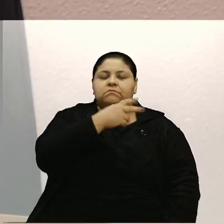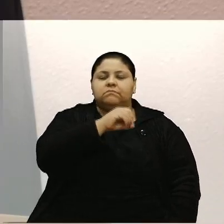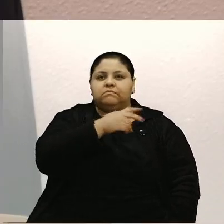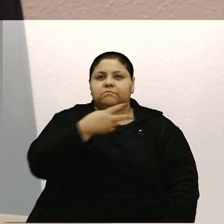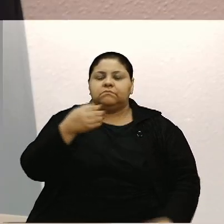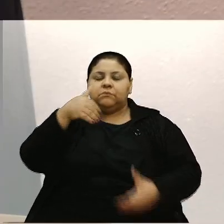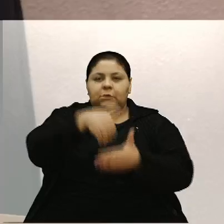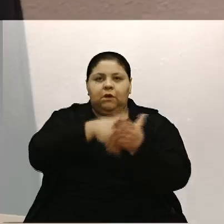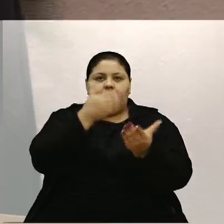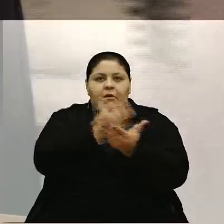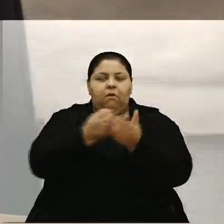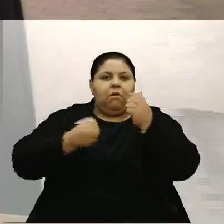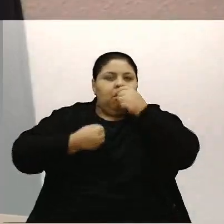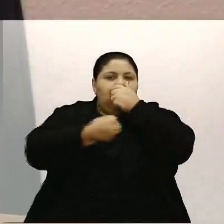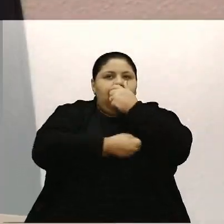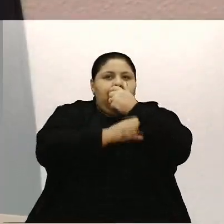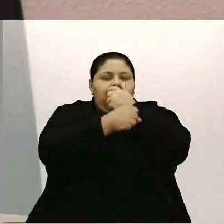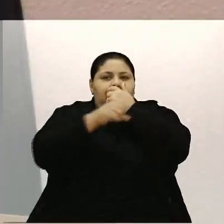69/2024, contido no processo número